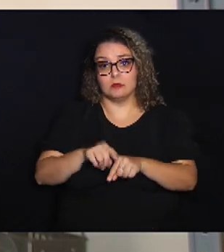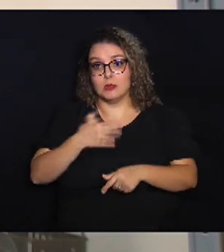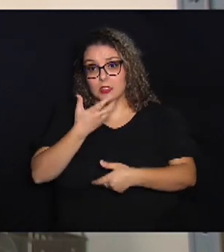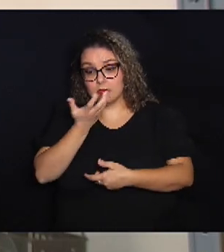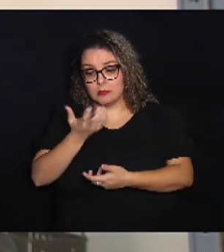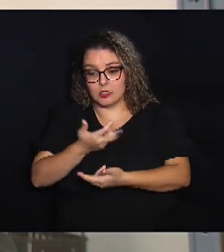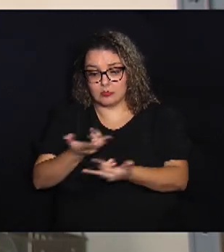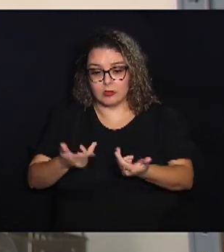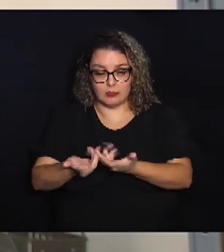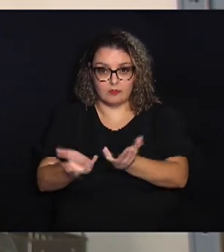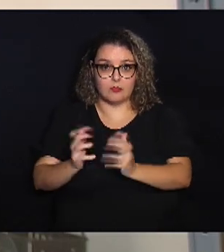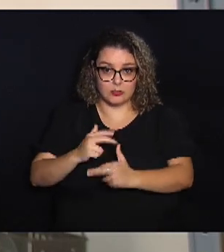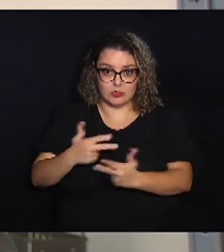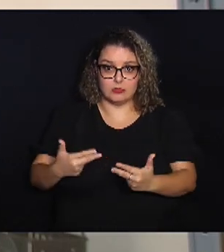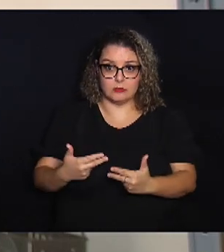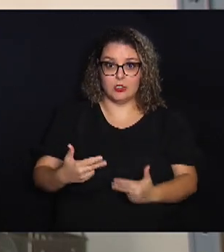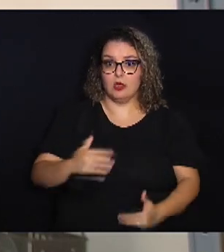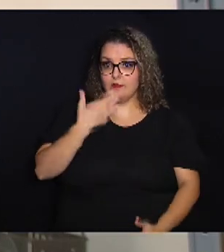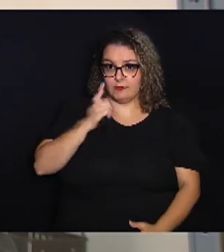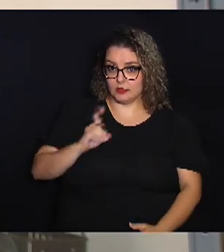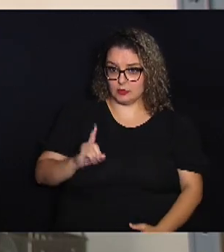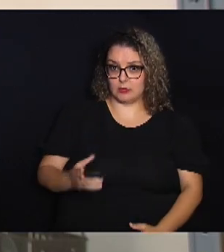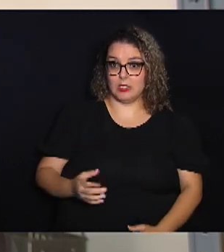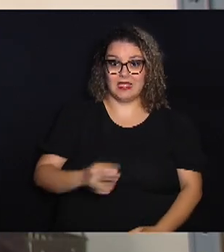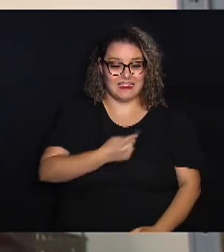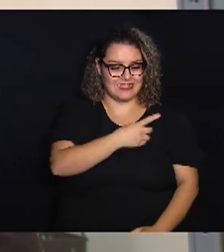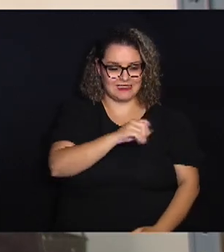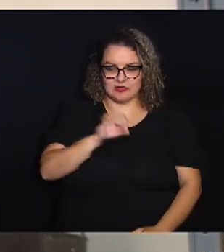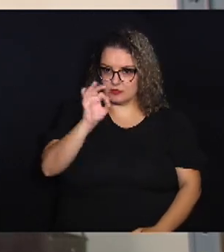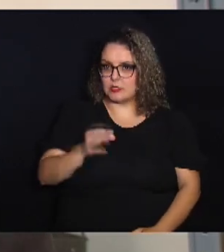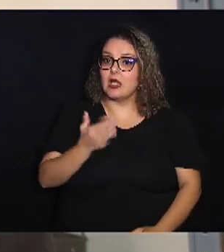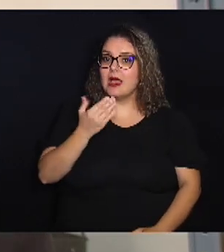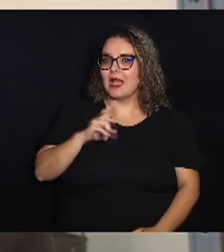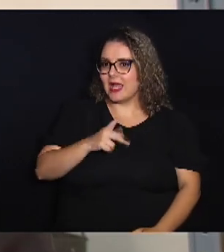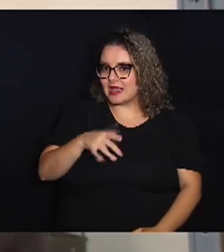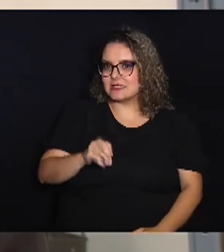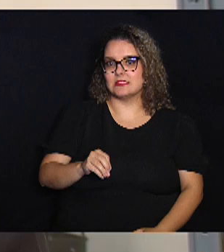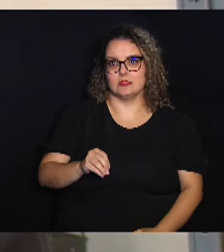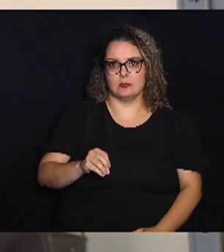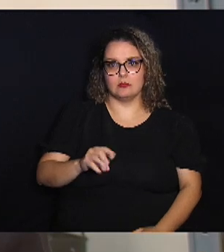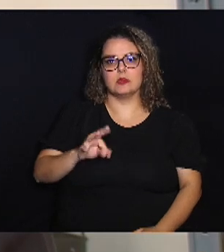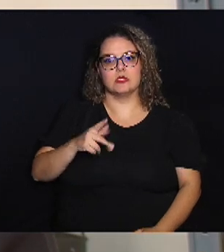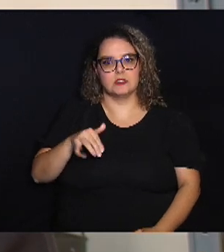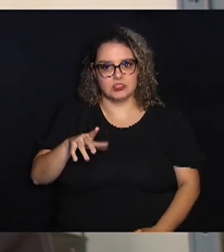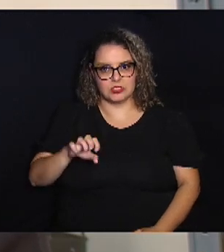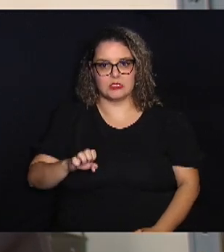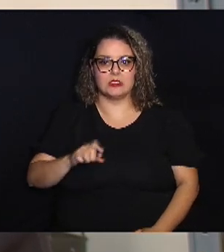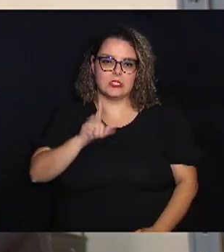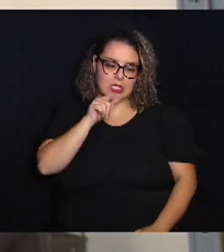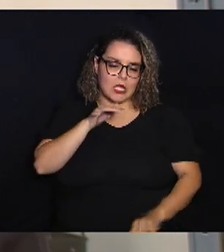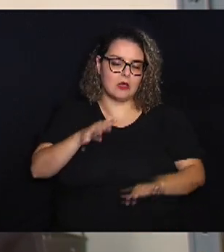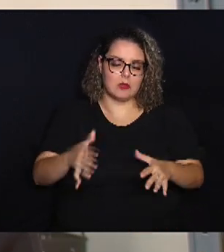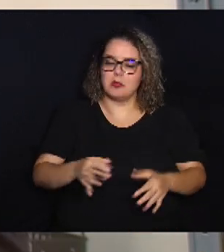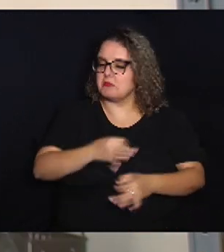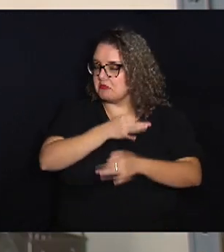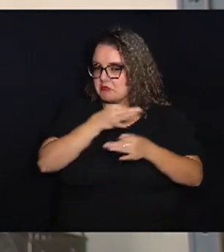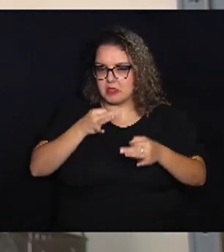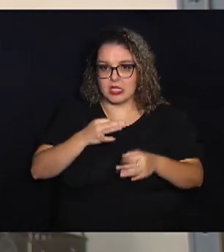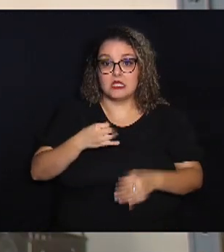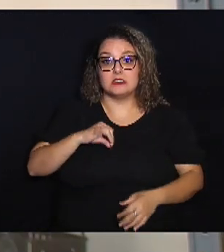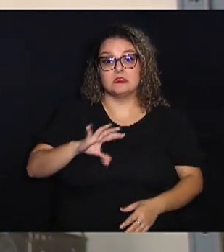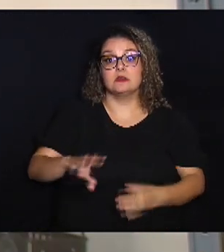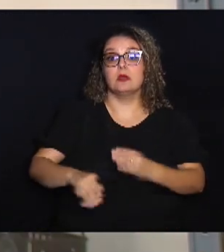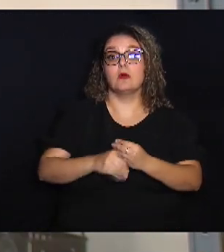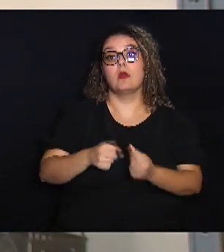nossos cuidados, a gente indica 100% ração. Ração para tigre d'água vai super bem, né? Se você quiser complementar com algumas coisas,